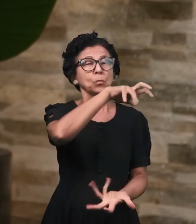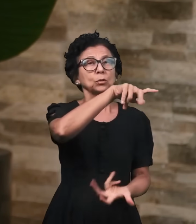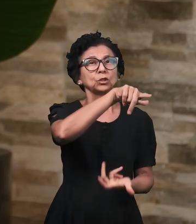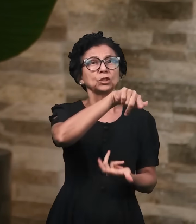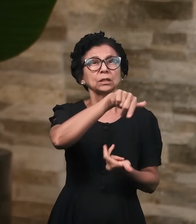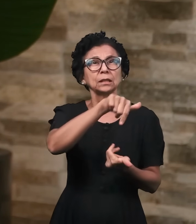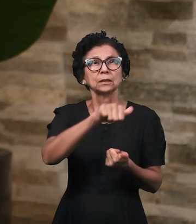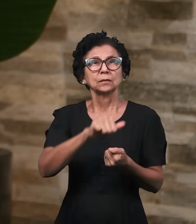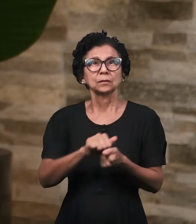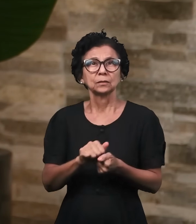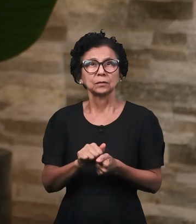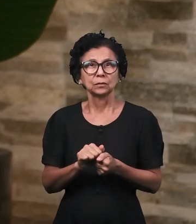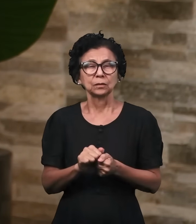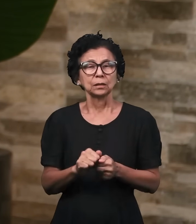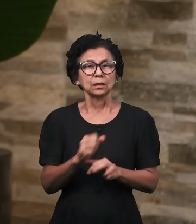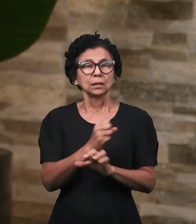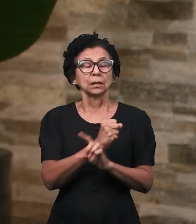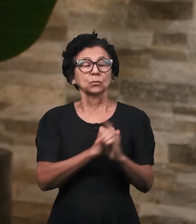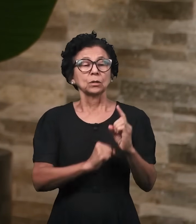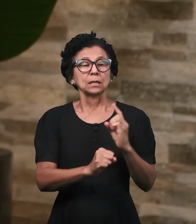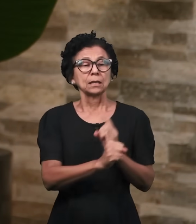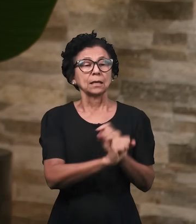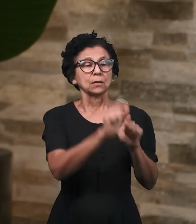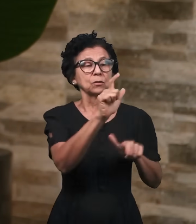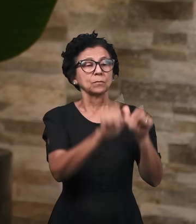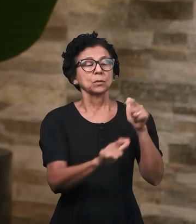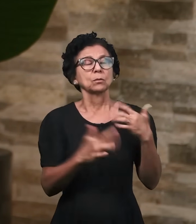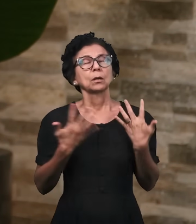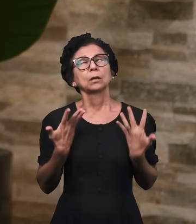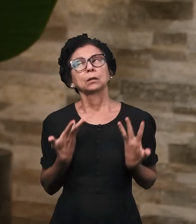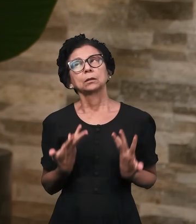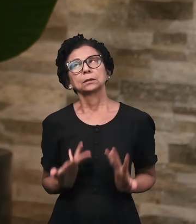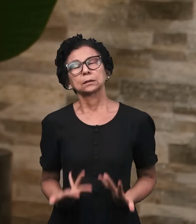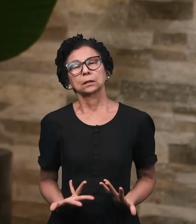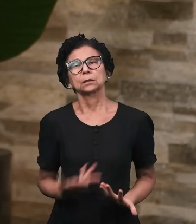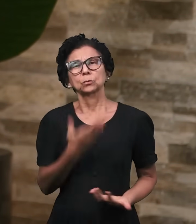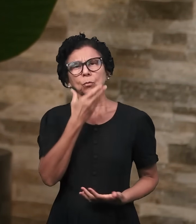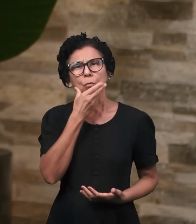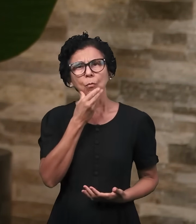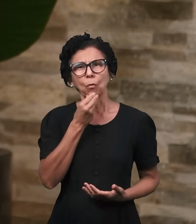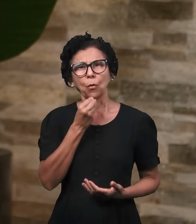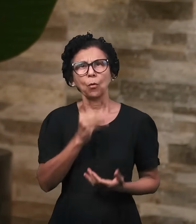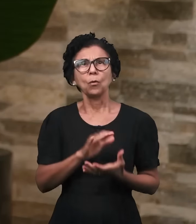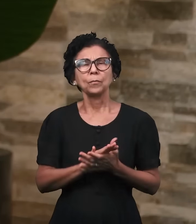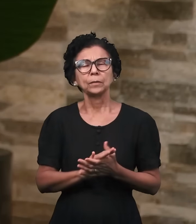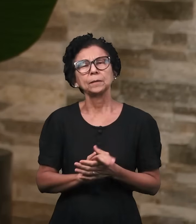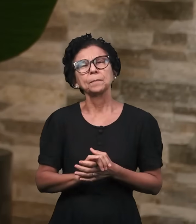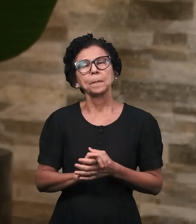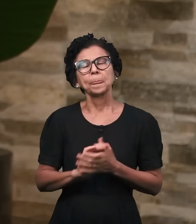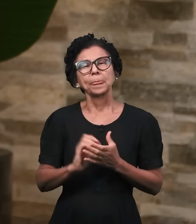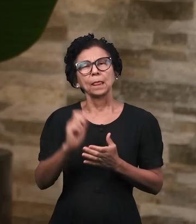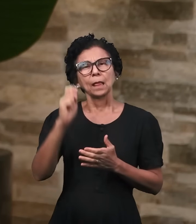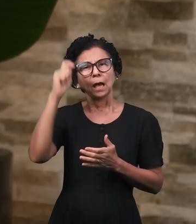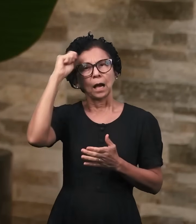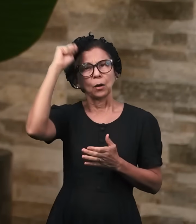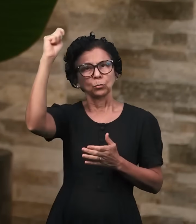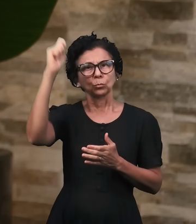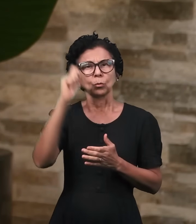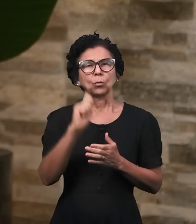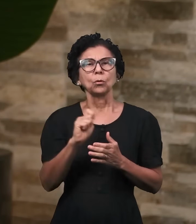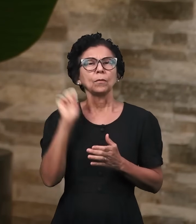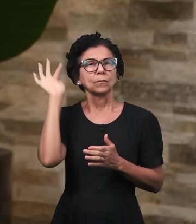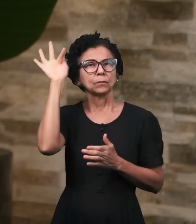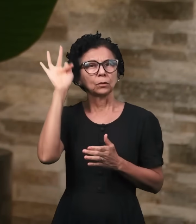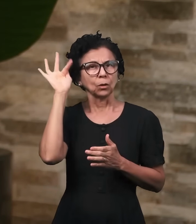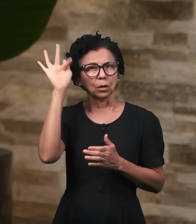Sociedade do Cansaço, escrita por um autor, filósofo, chamado Byung-Chul Han, nasceu na Coreia do Sul, professor